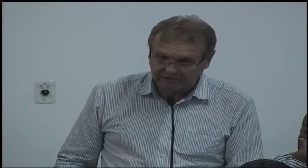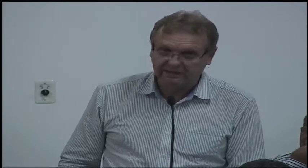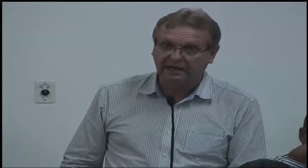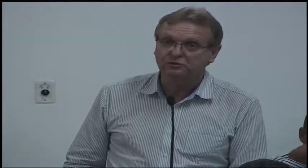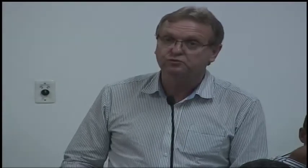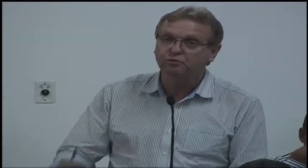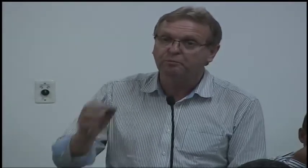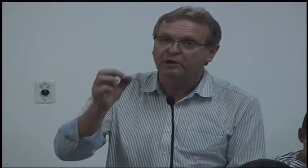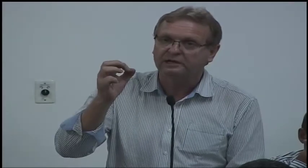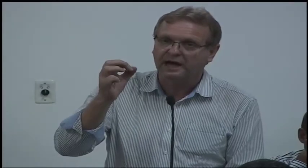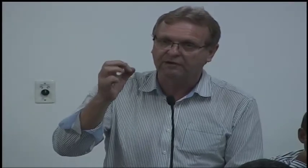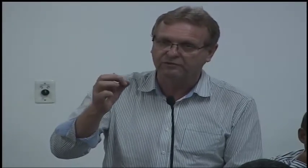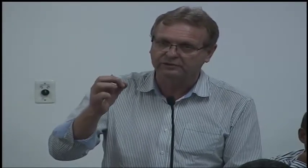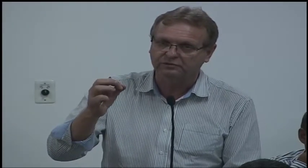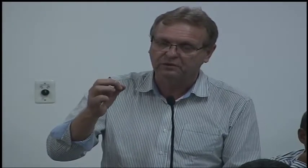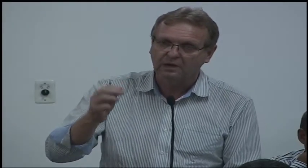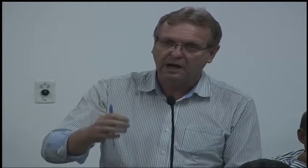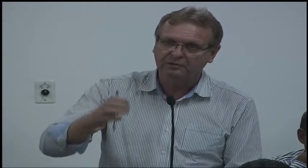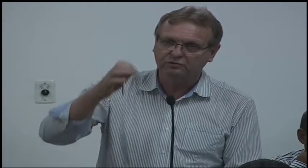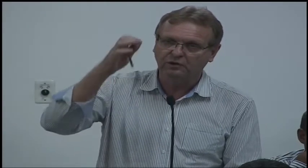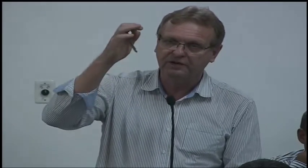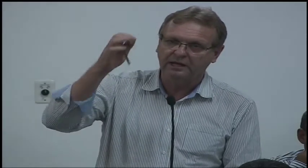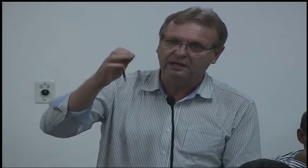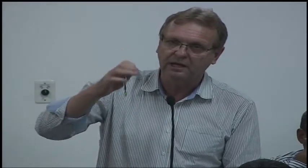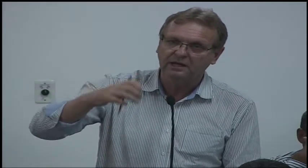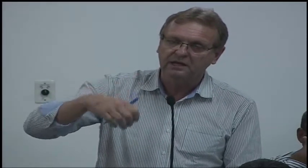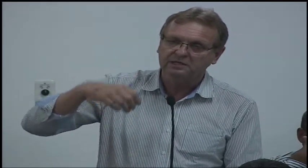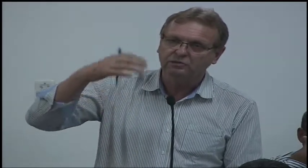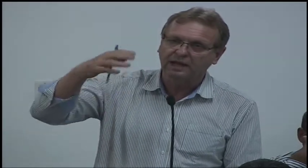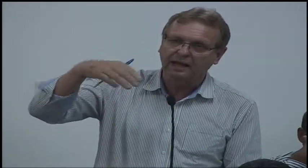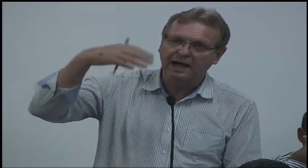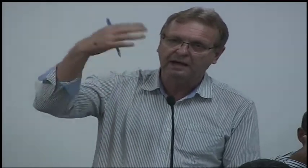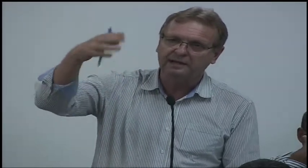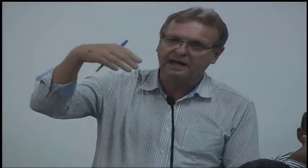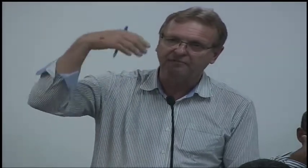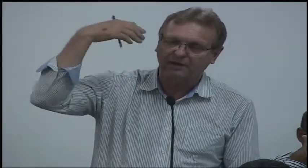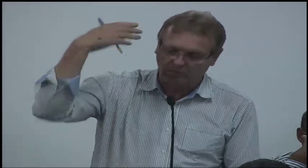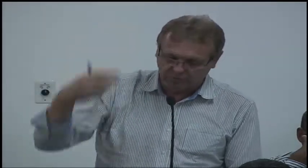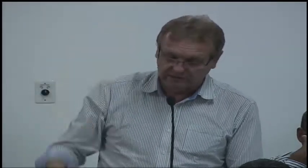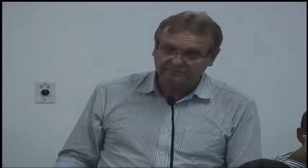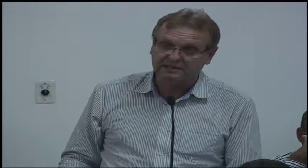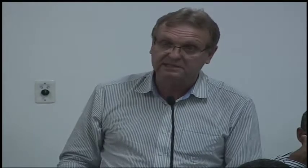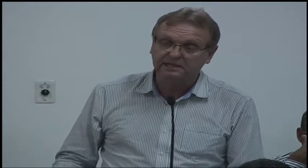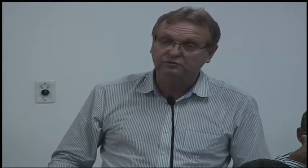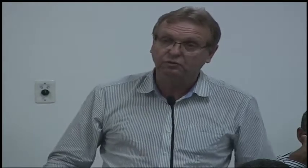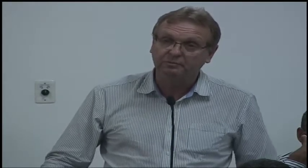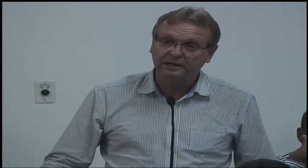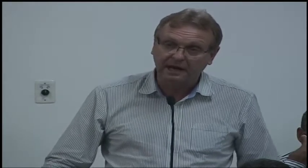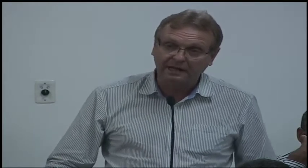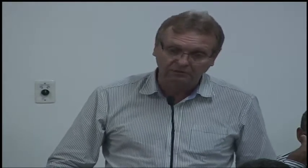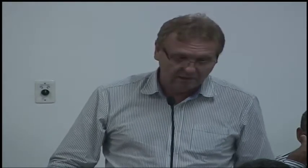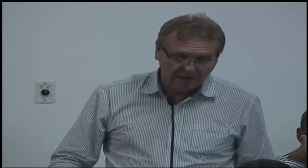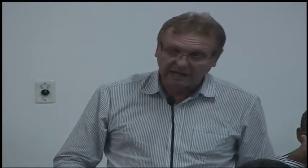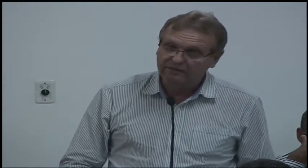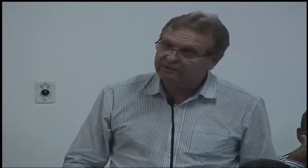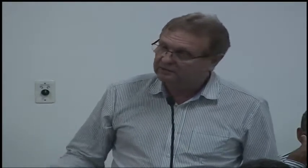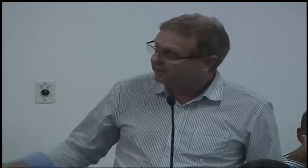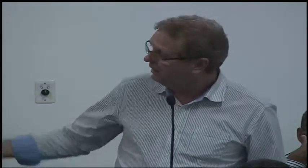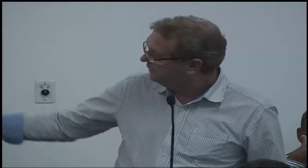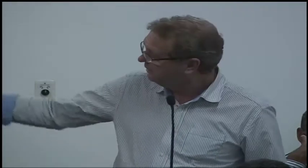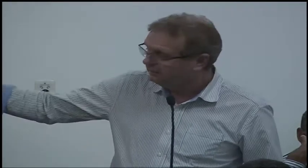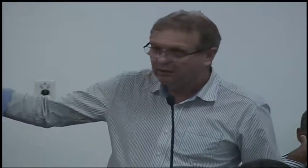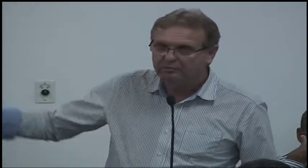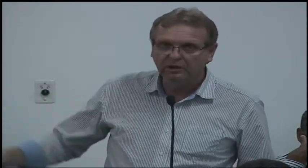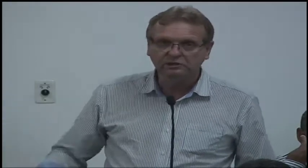fala porque está insuportável isso esgoela gritar falar um monte de besteiras obrigado a levantar